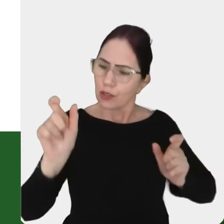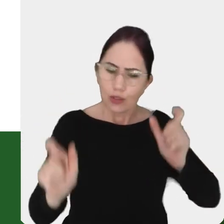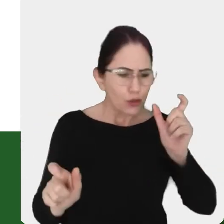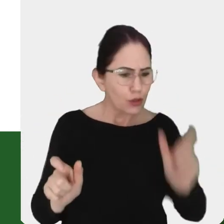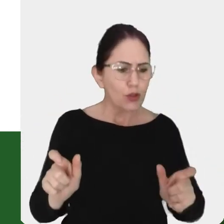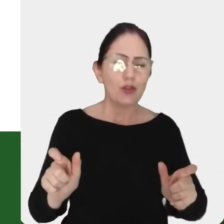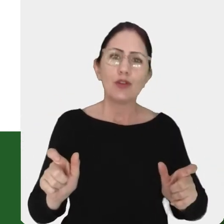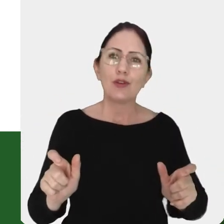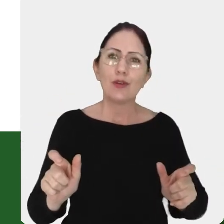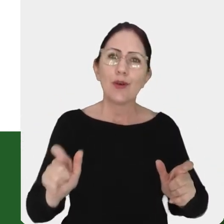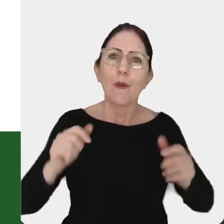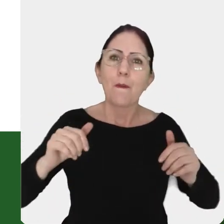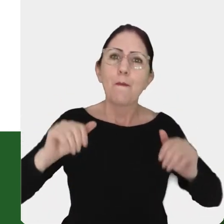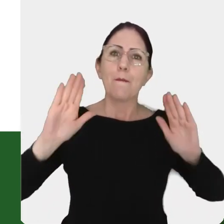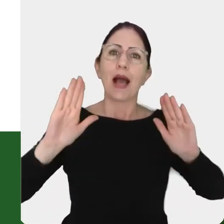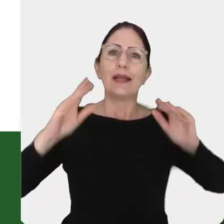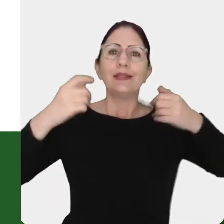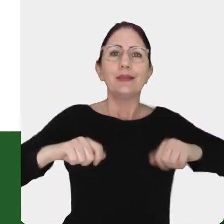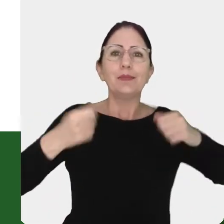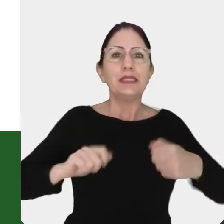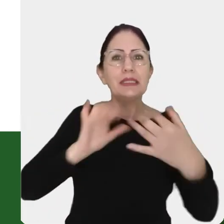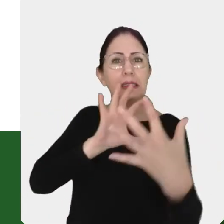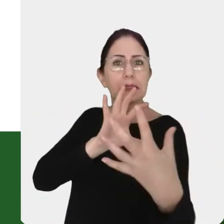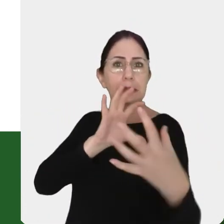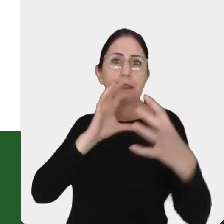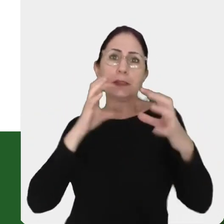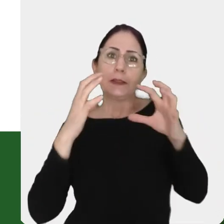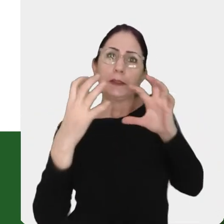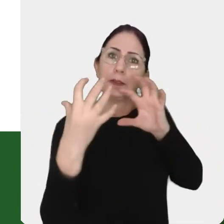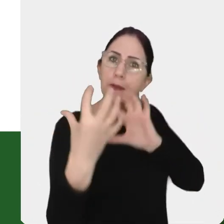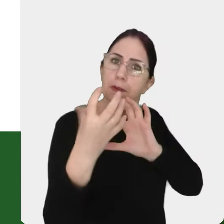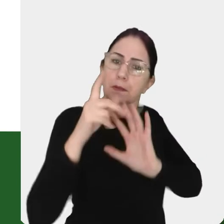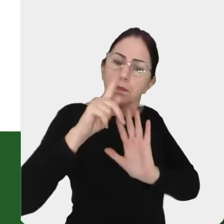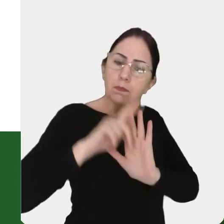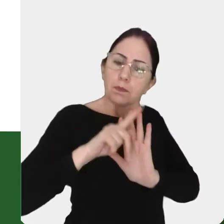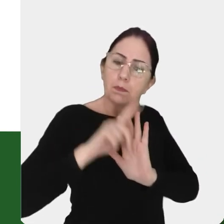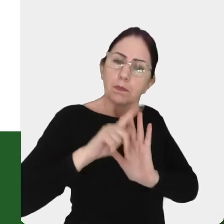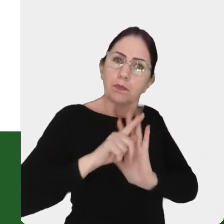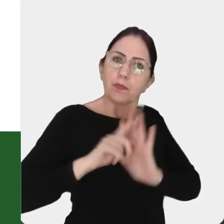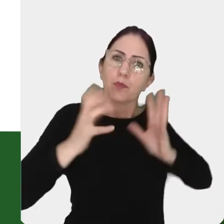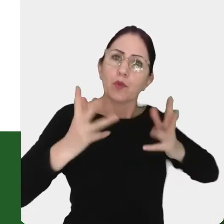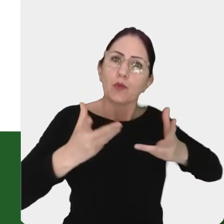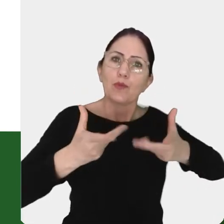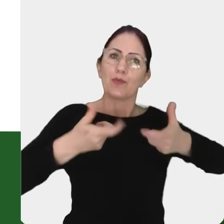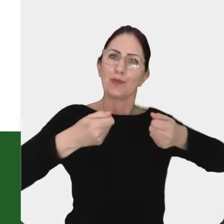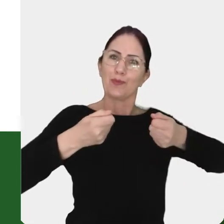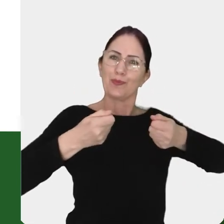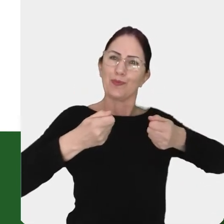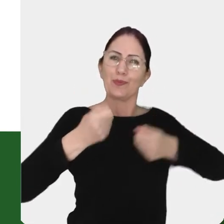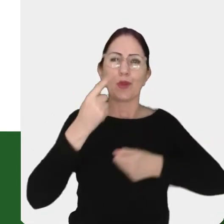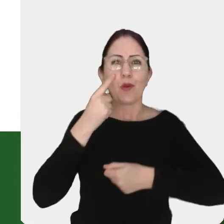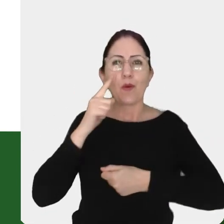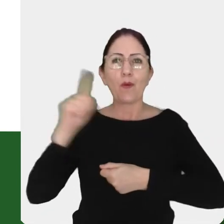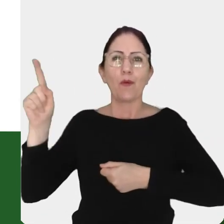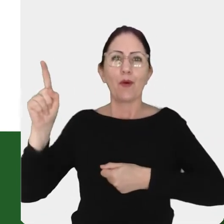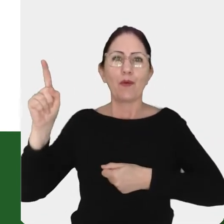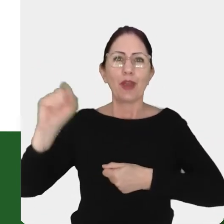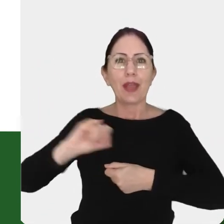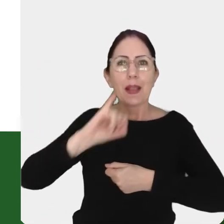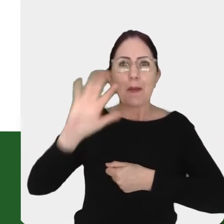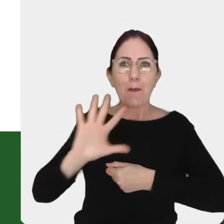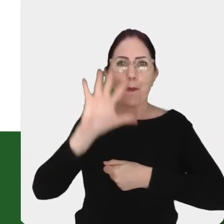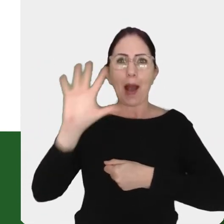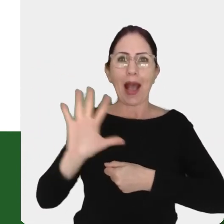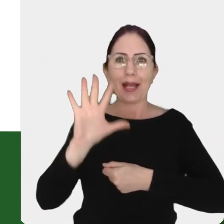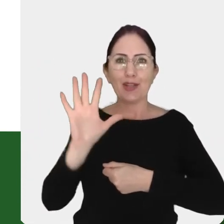quanto mais diferentes elas forem, mais a gente precisa de uma interface bem projetada. Que na imagem vocês podem